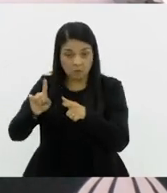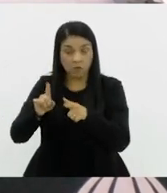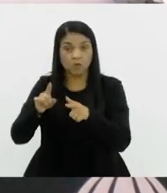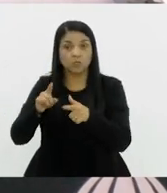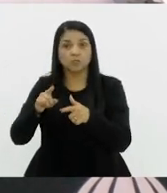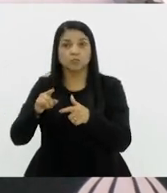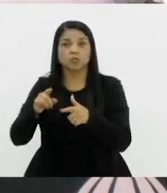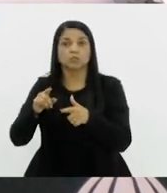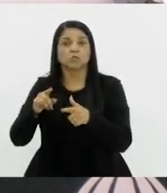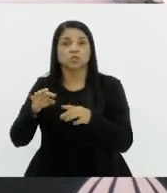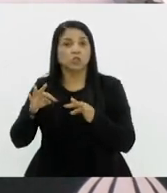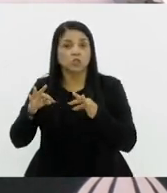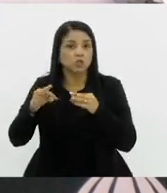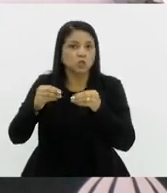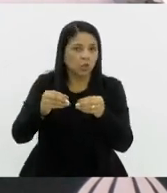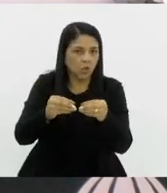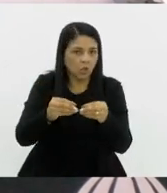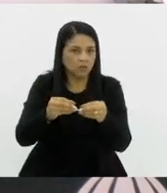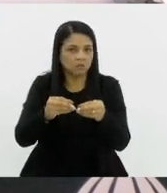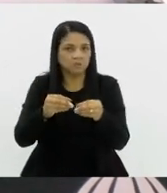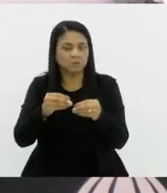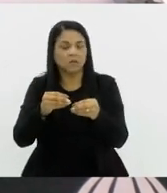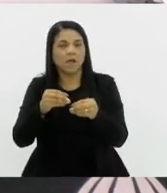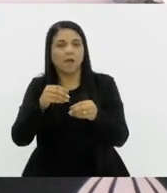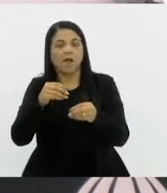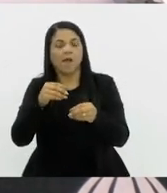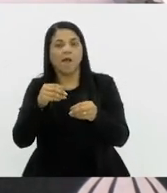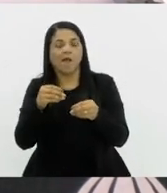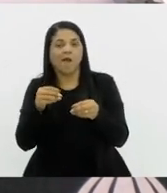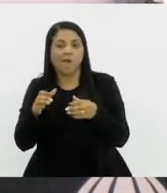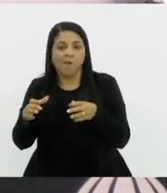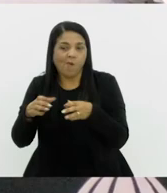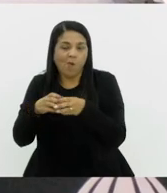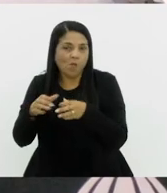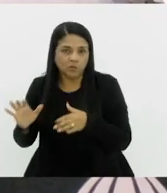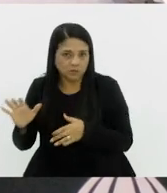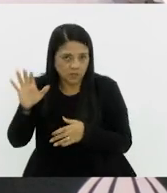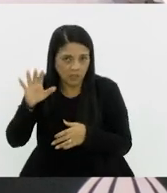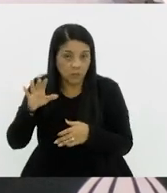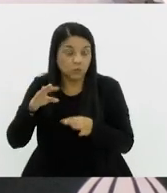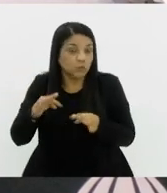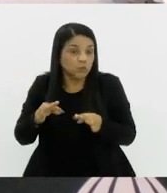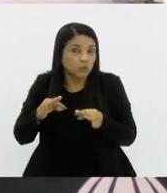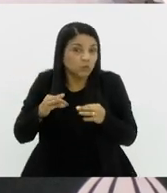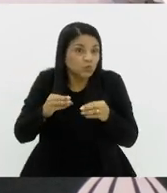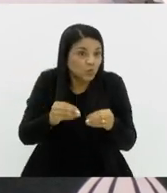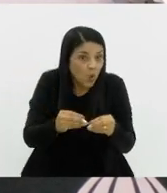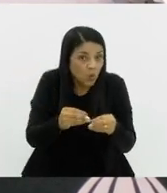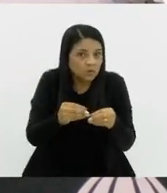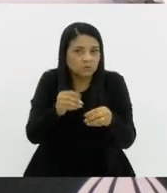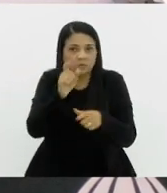das grandes massas de comunidades, não. O que eu estou falando é que quanto mais...